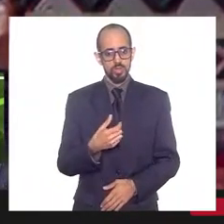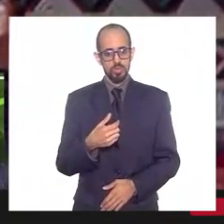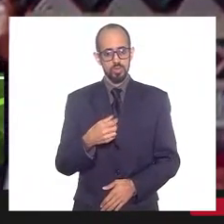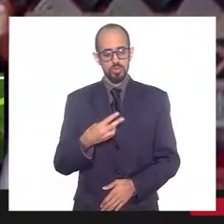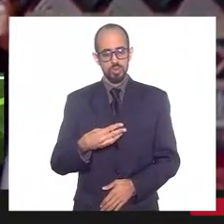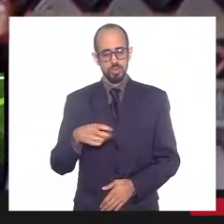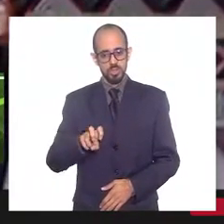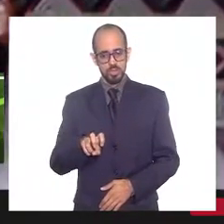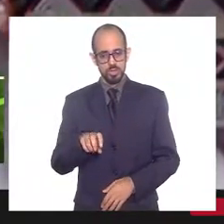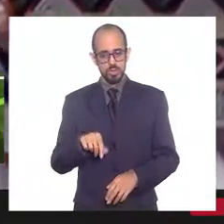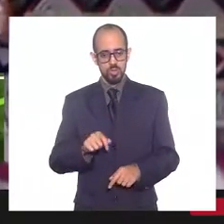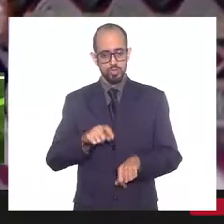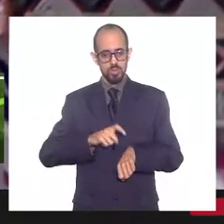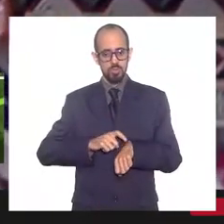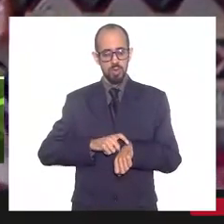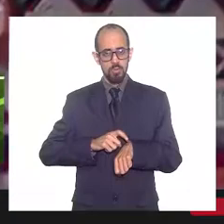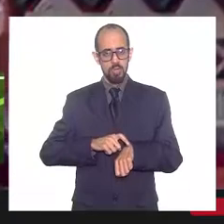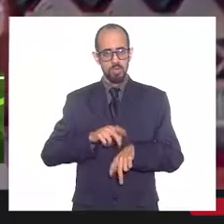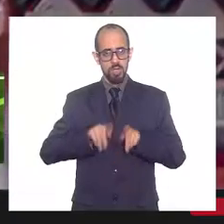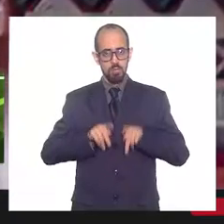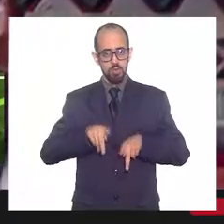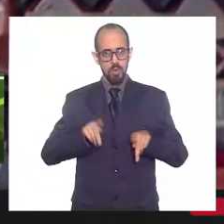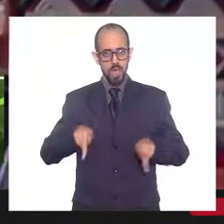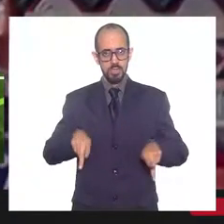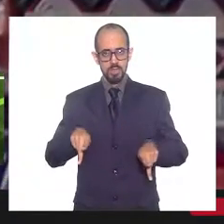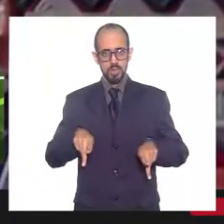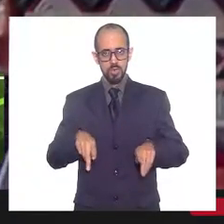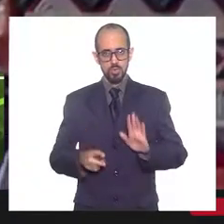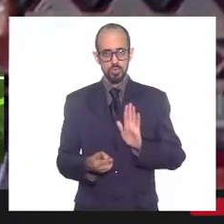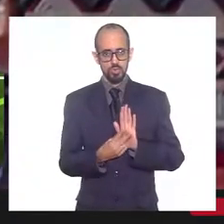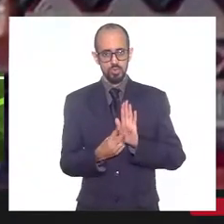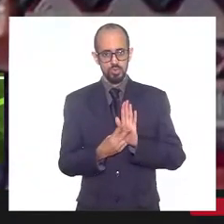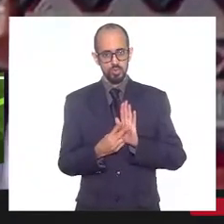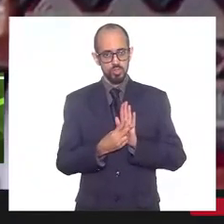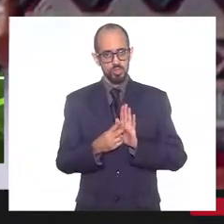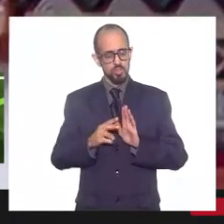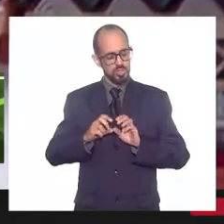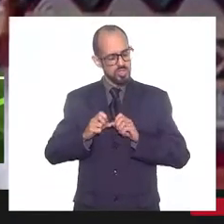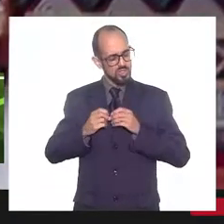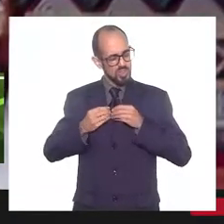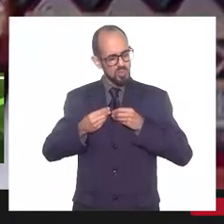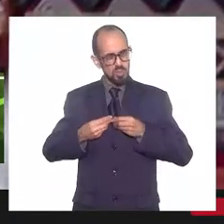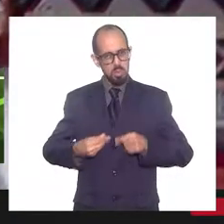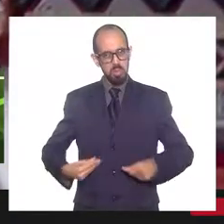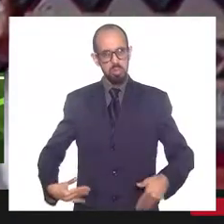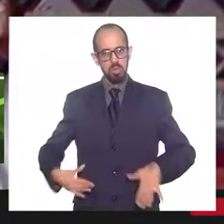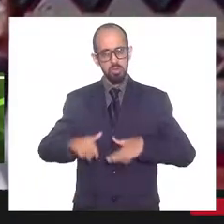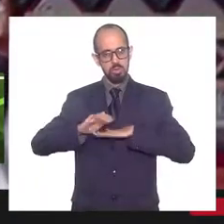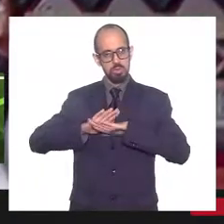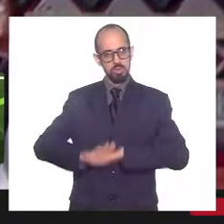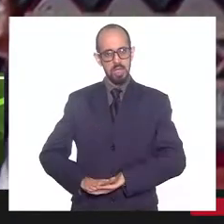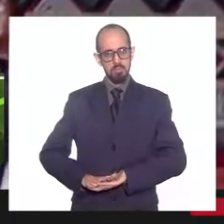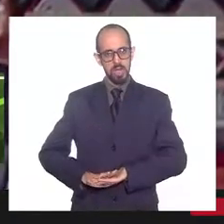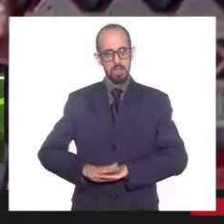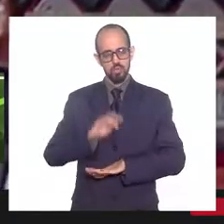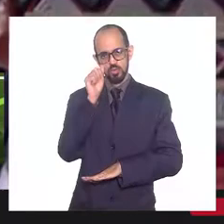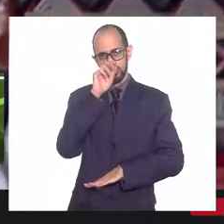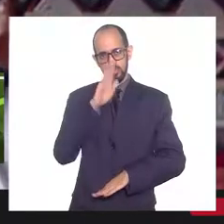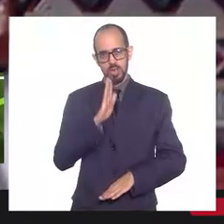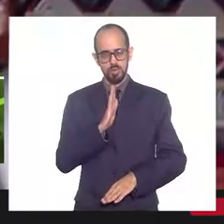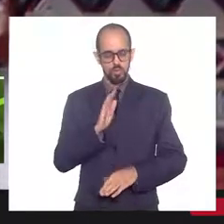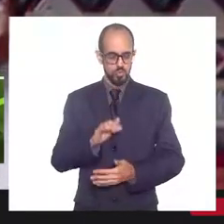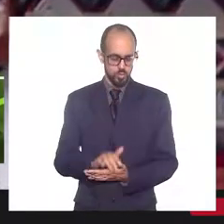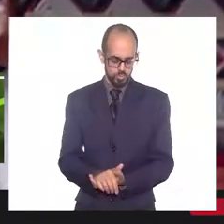as populações indígenas deve aos povos originarios são massacrados no Brasil então é